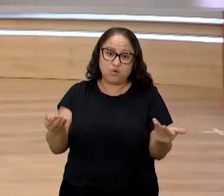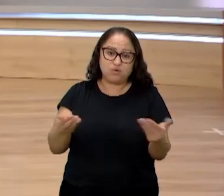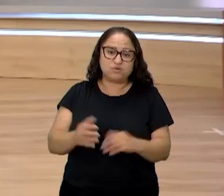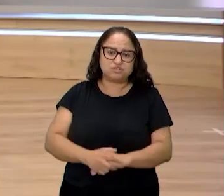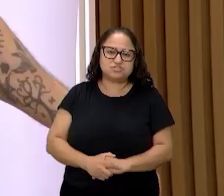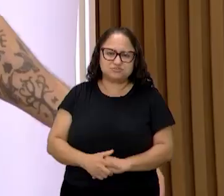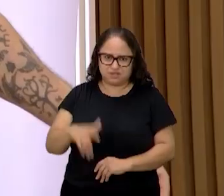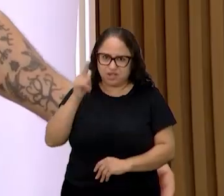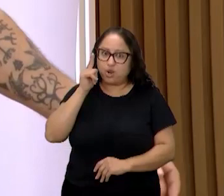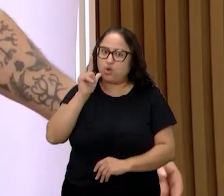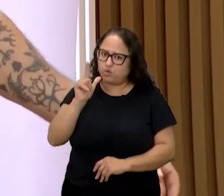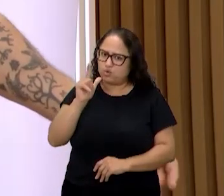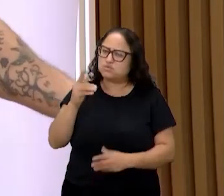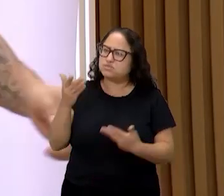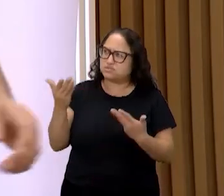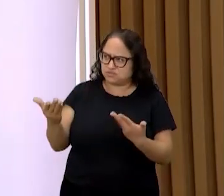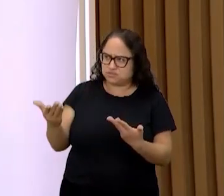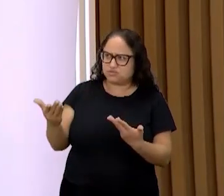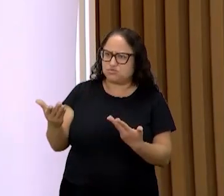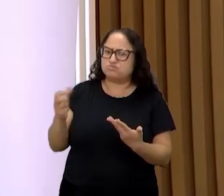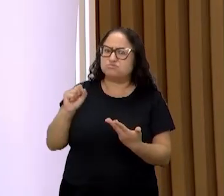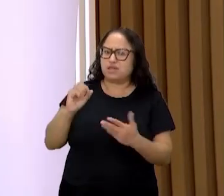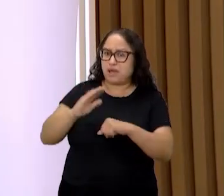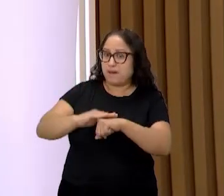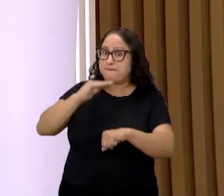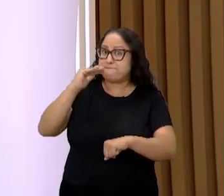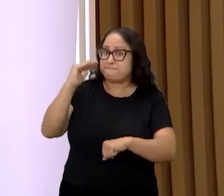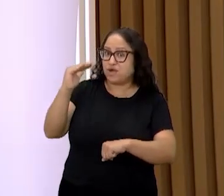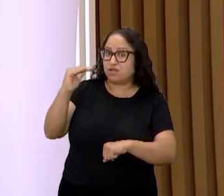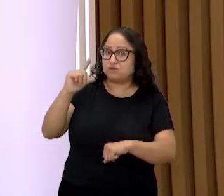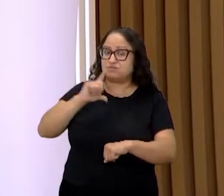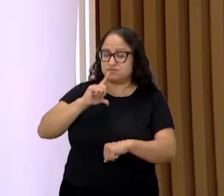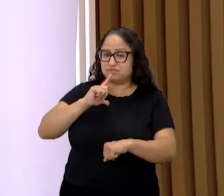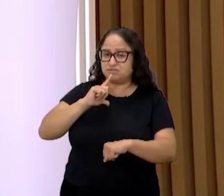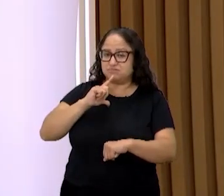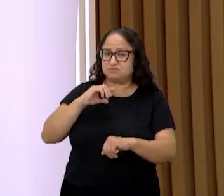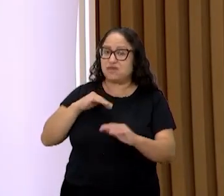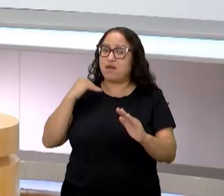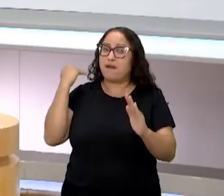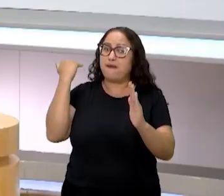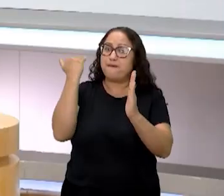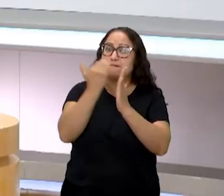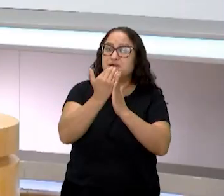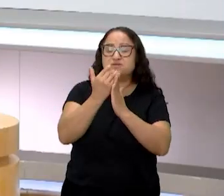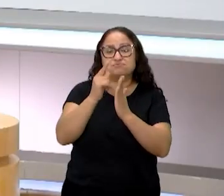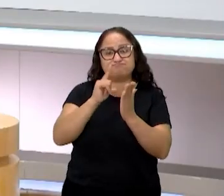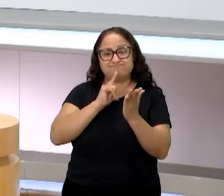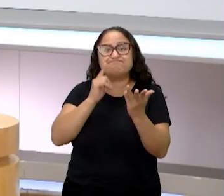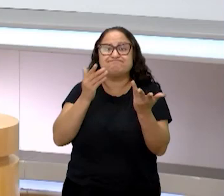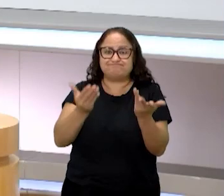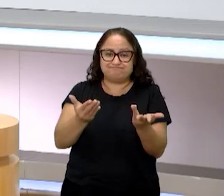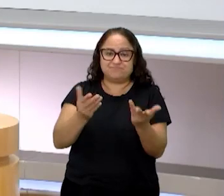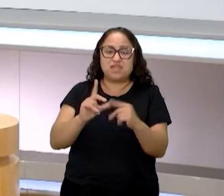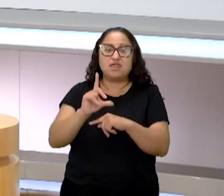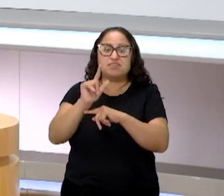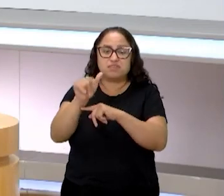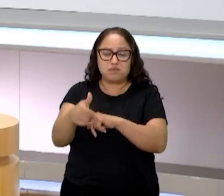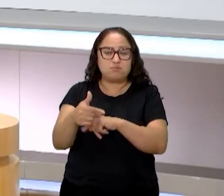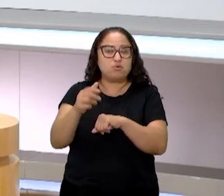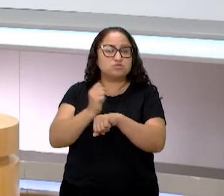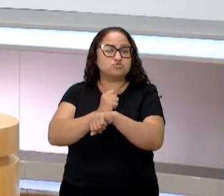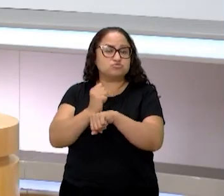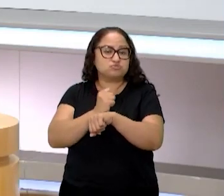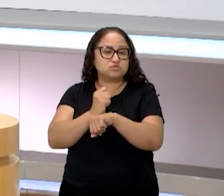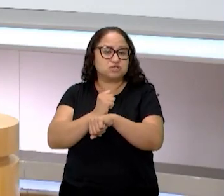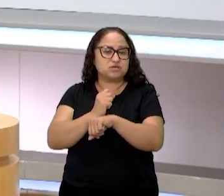ela conseguiu boa parte, né, de... Conseguiu a maior desenho. parte. Ela conseguiu a maior parte. E aí, depois de um certo